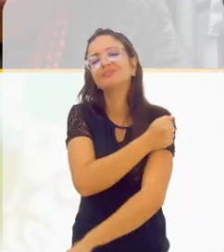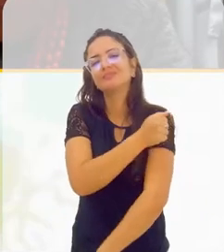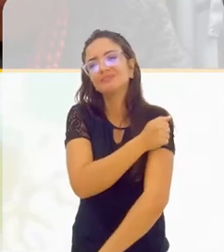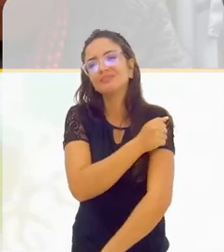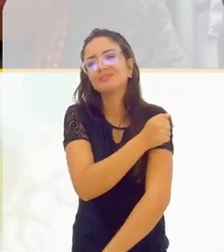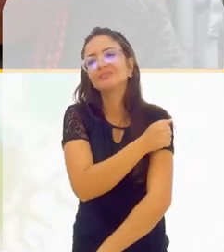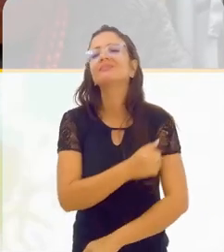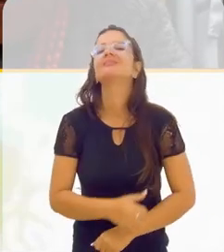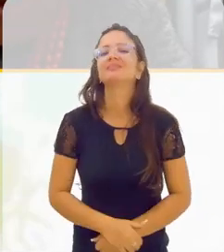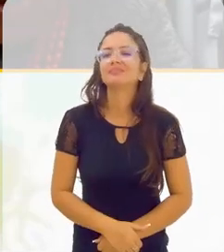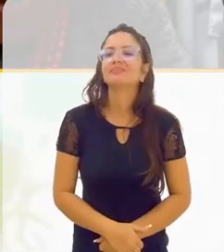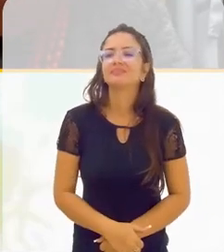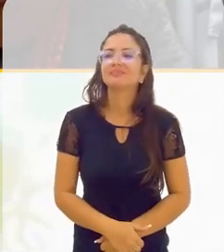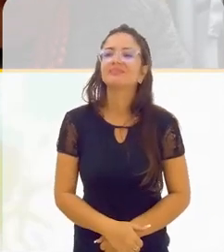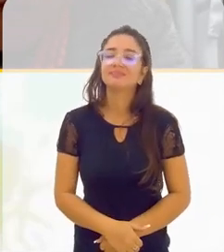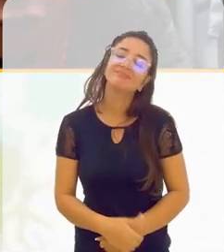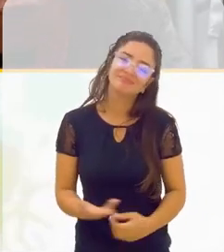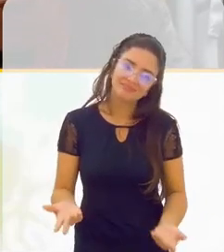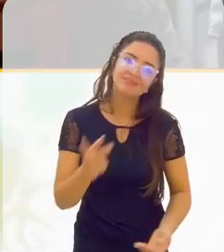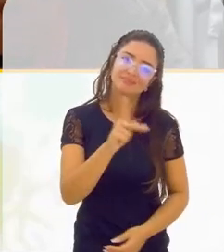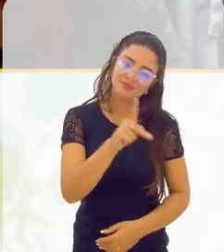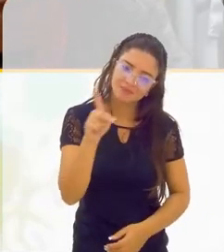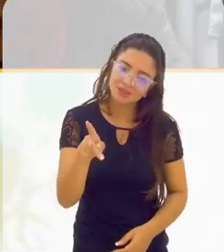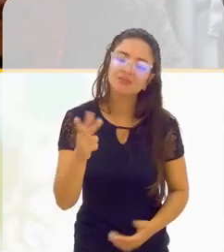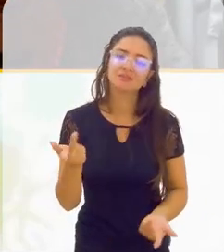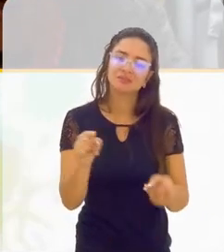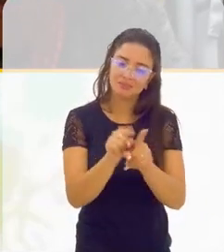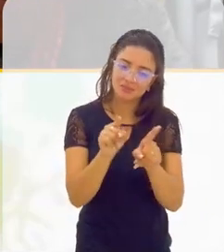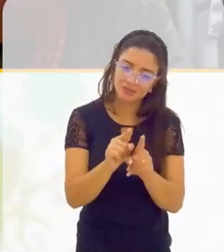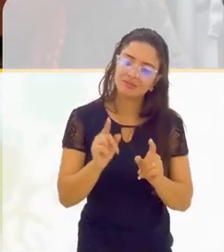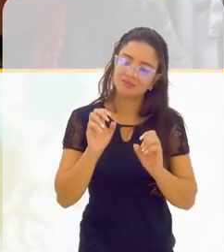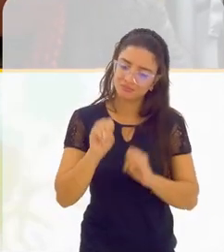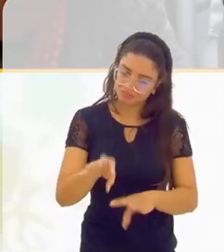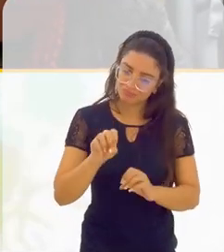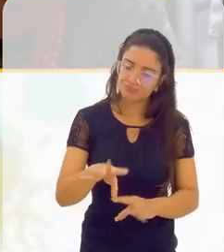de acordo ali com que o professor